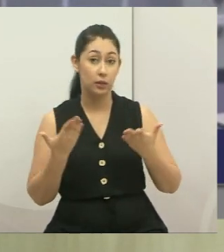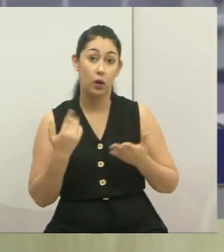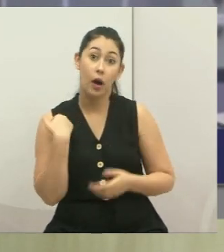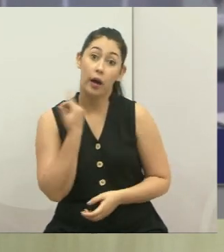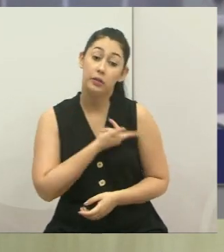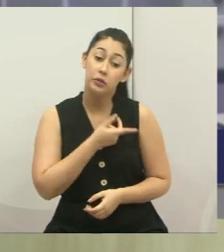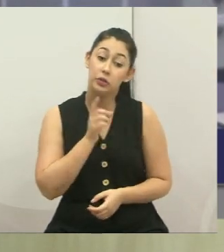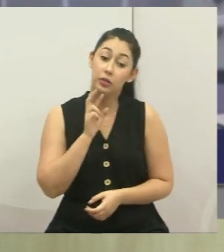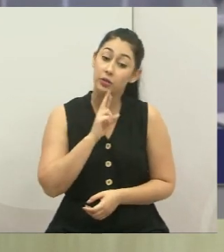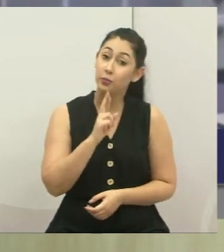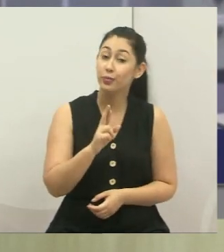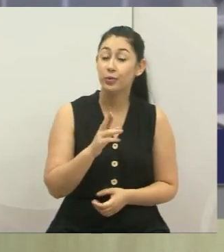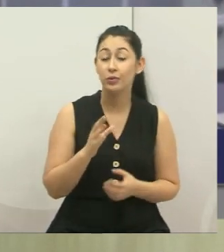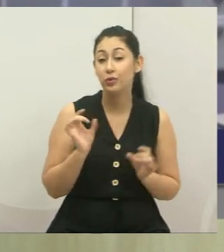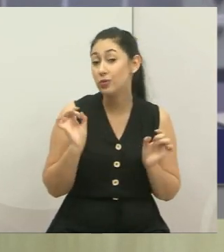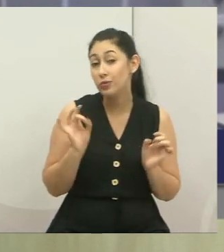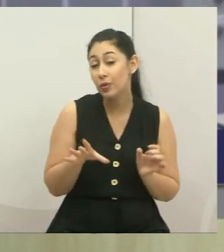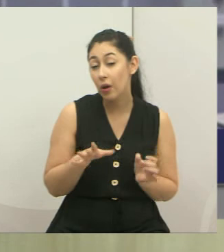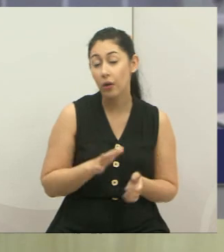gente pode dizer isso.